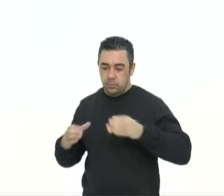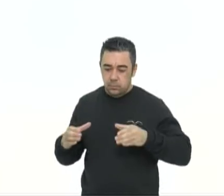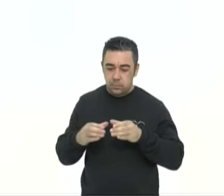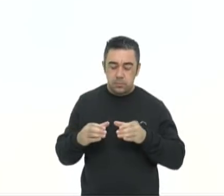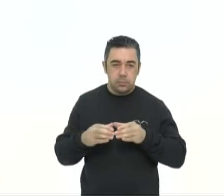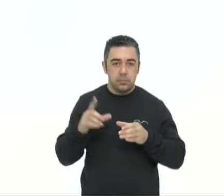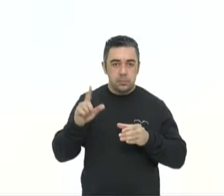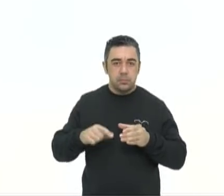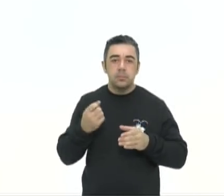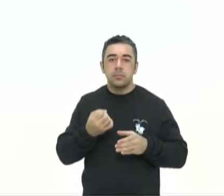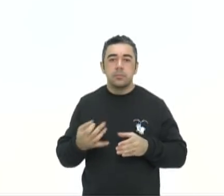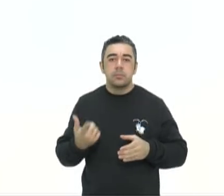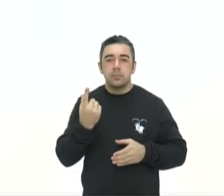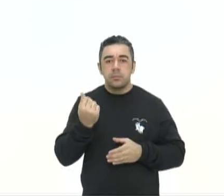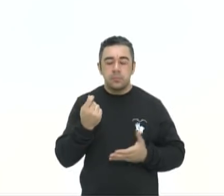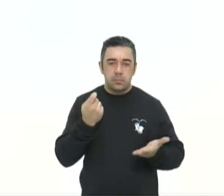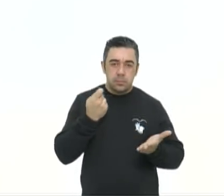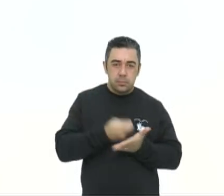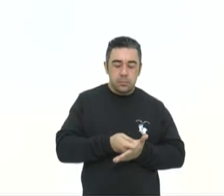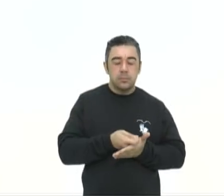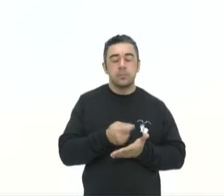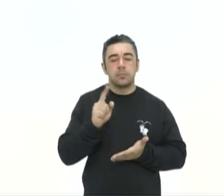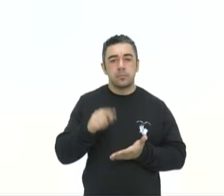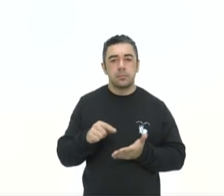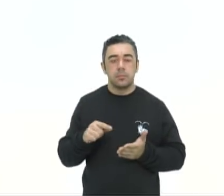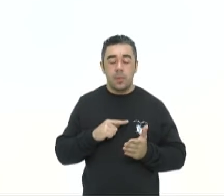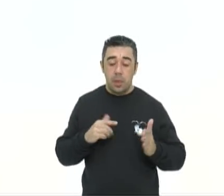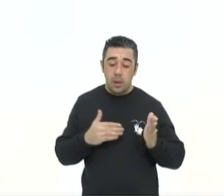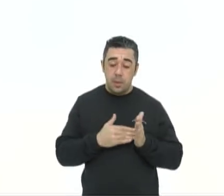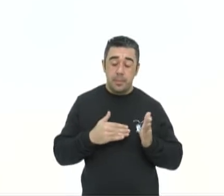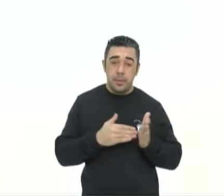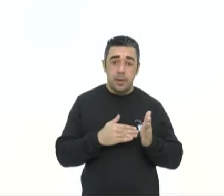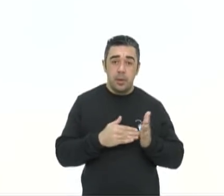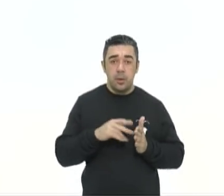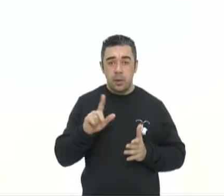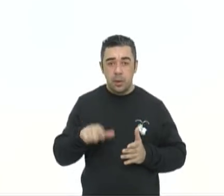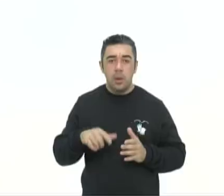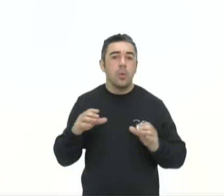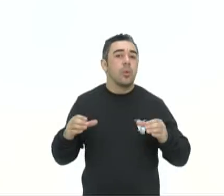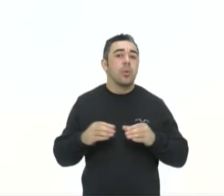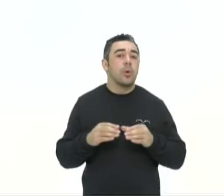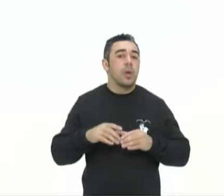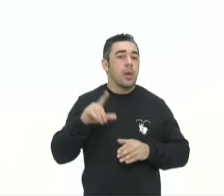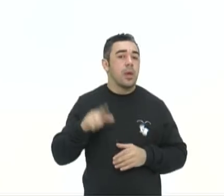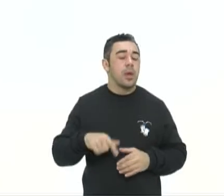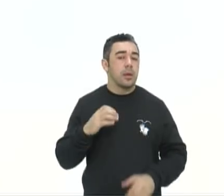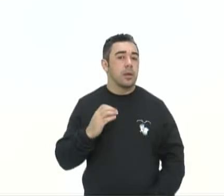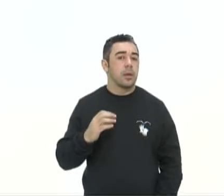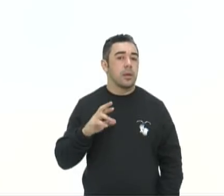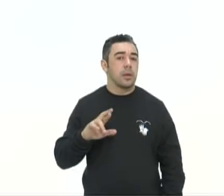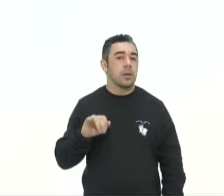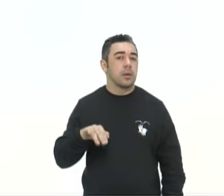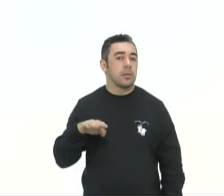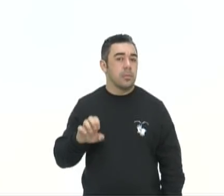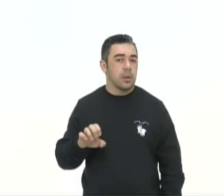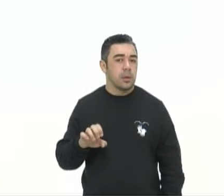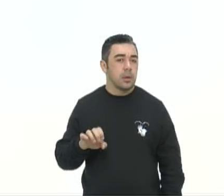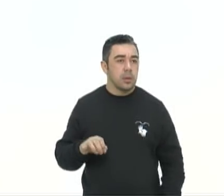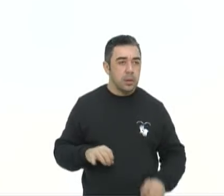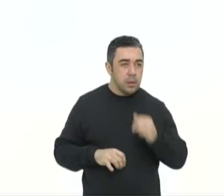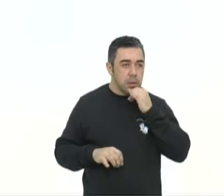os preços e limitando a concorrência. A formação de cartel é crime.